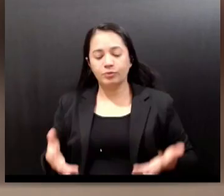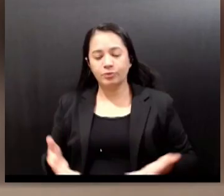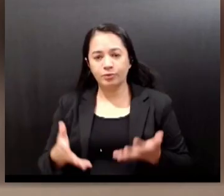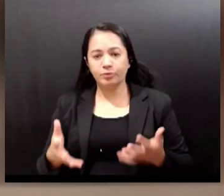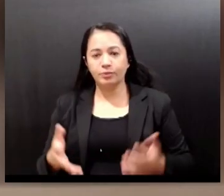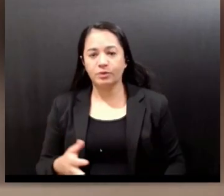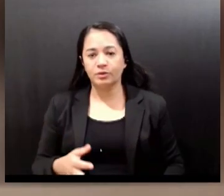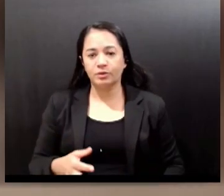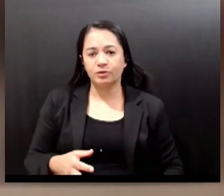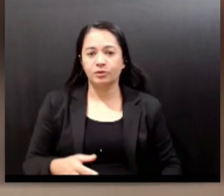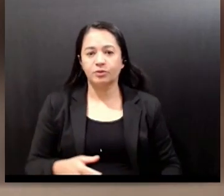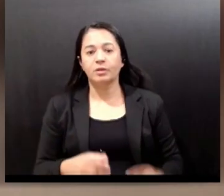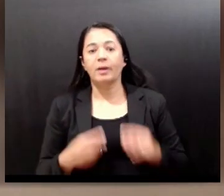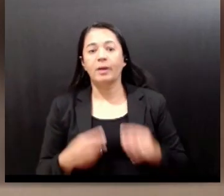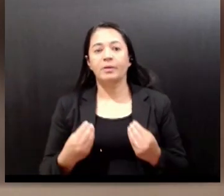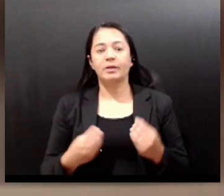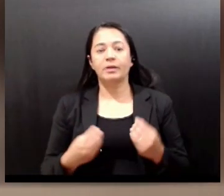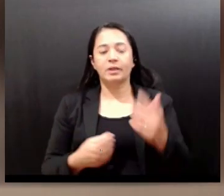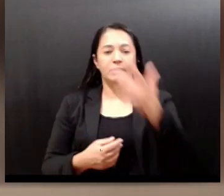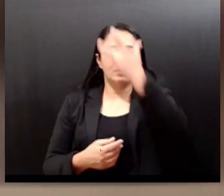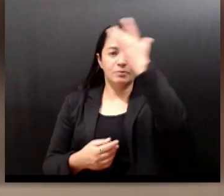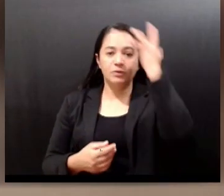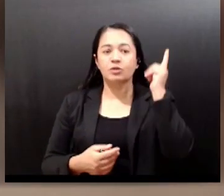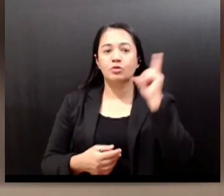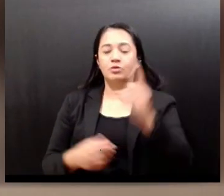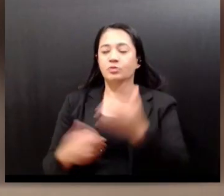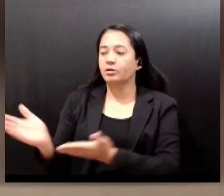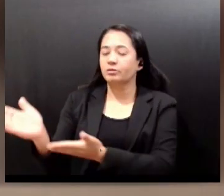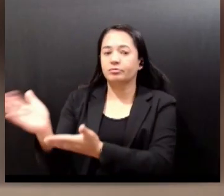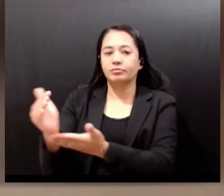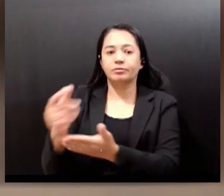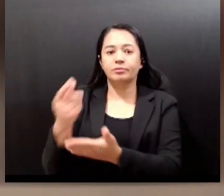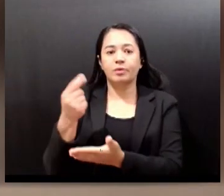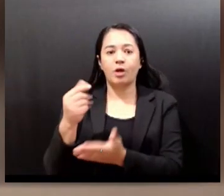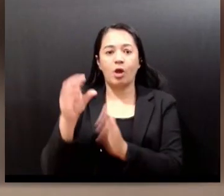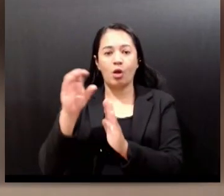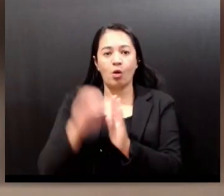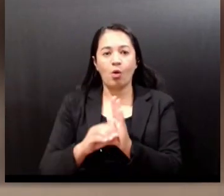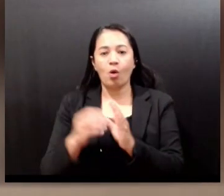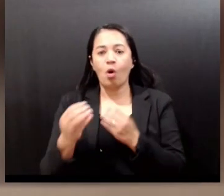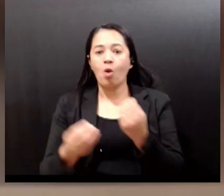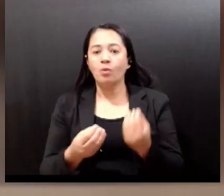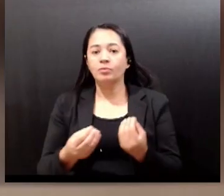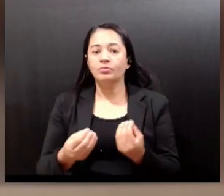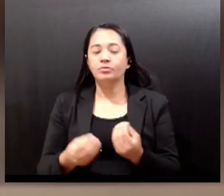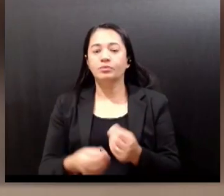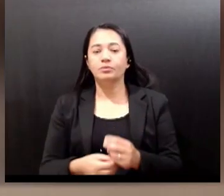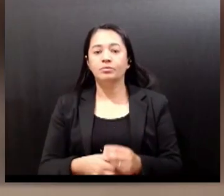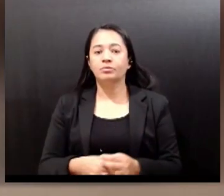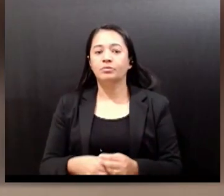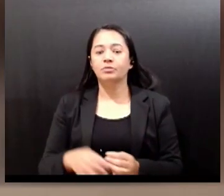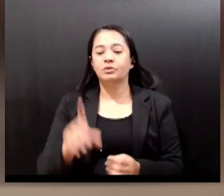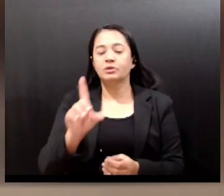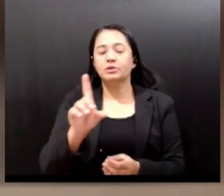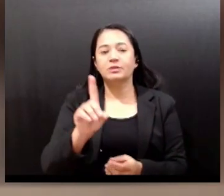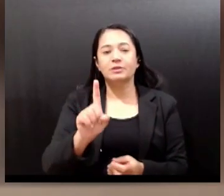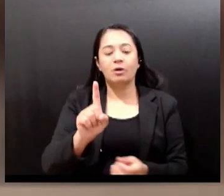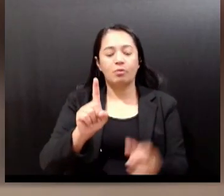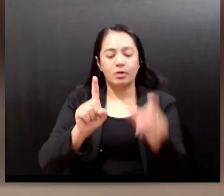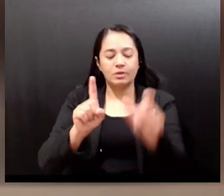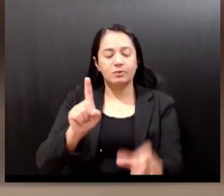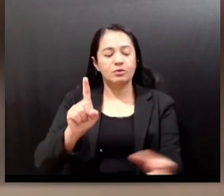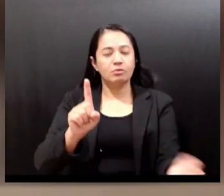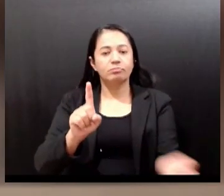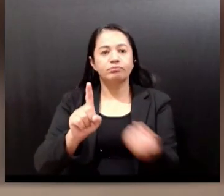poder fazer a captação desse recurso, né? Como que vocês chamam eles? Exatamente, são os mediadores. Isso também surgiu aqui na